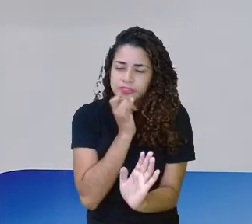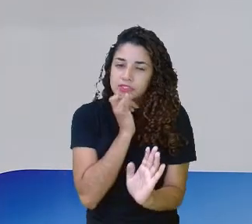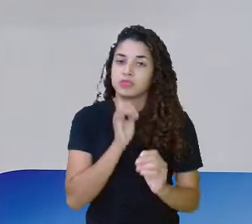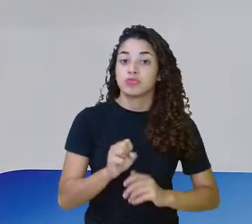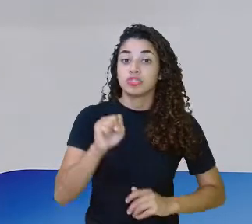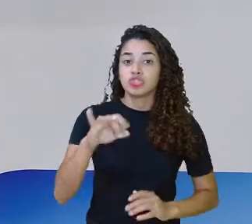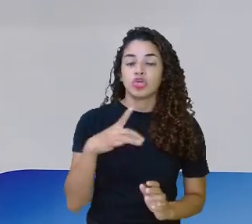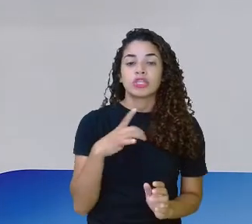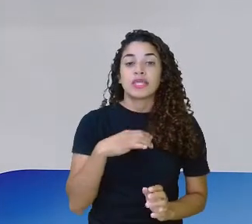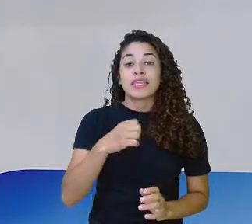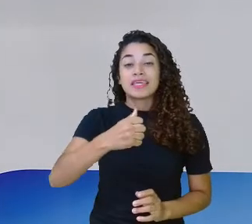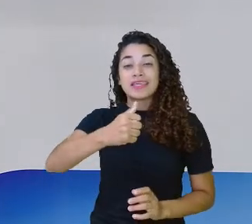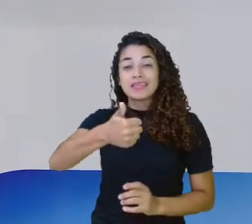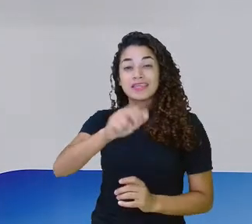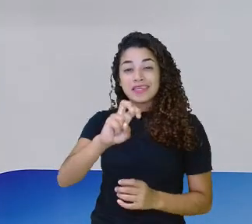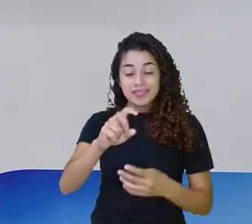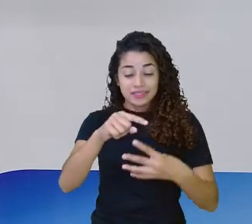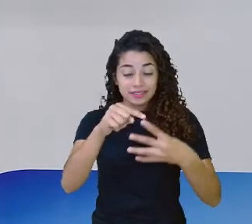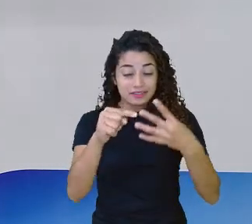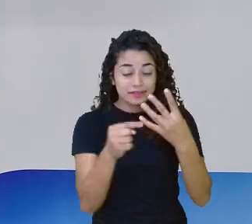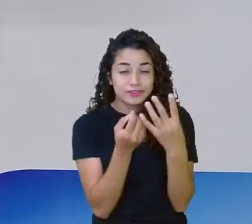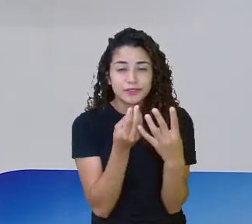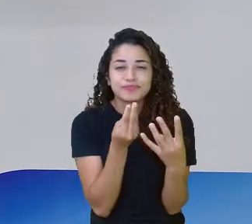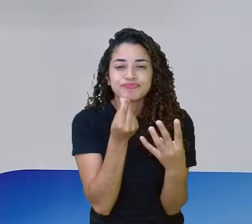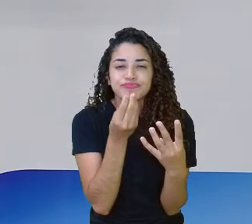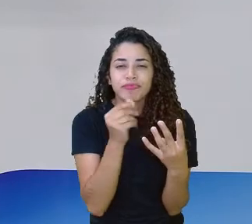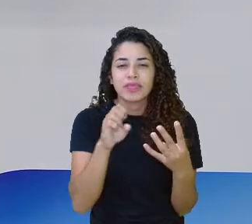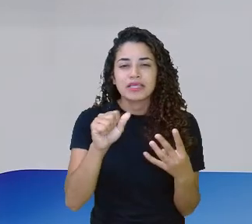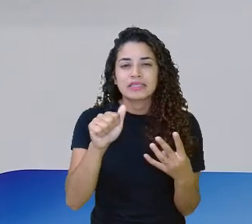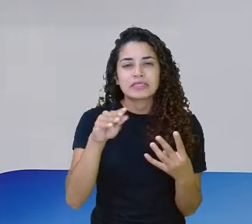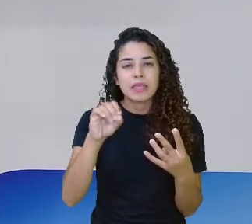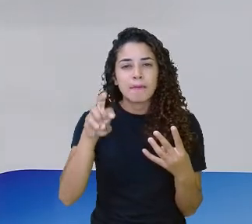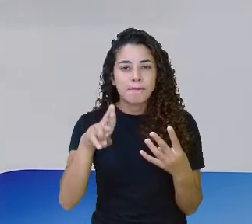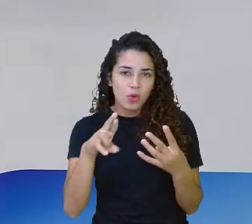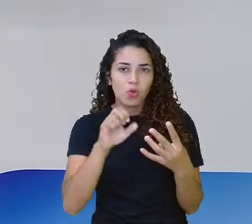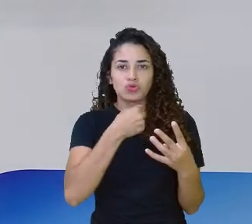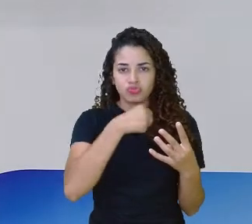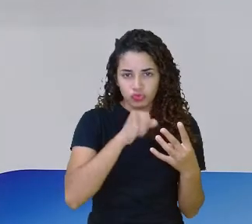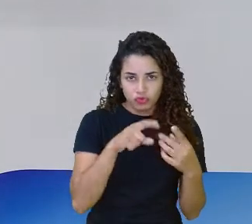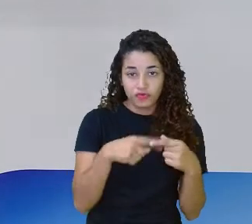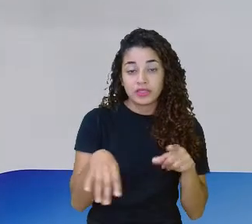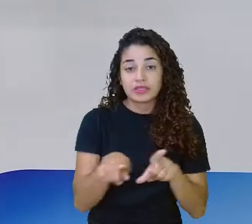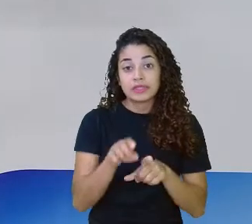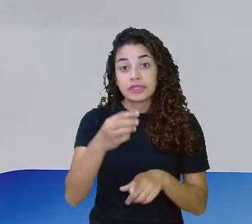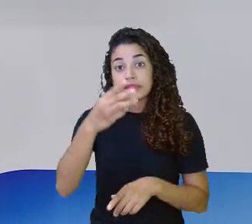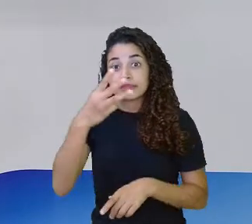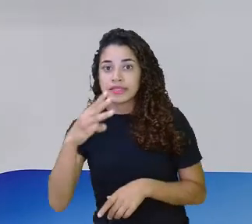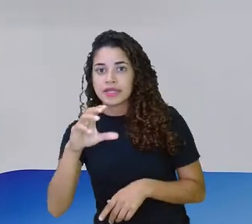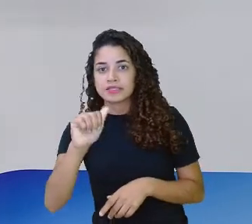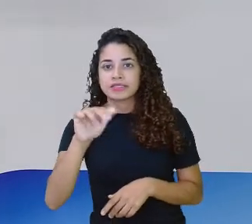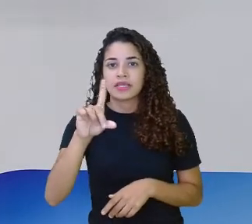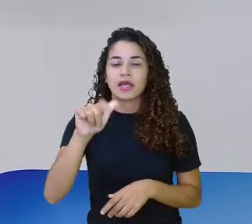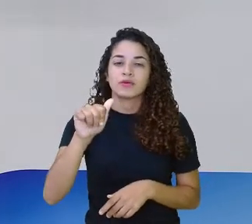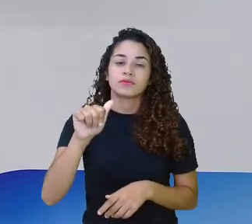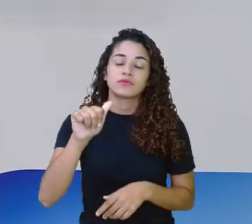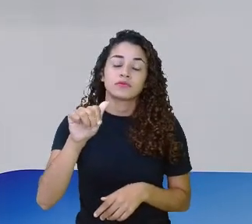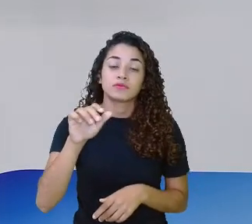tivesse 15 sabores de sorvete para 3 caldas, por